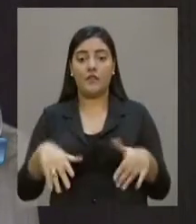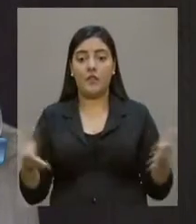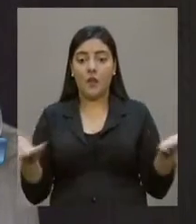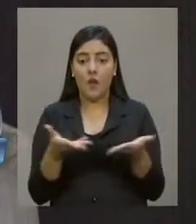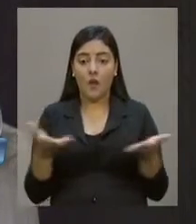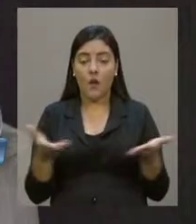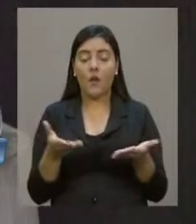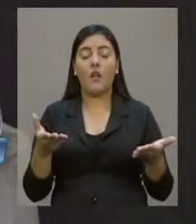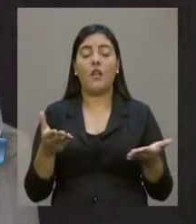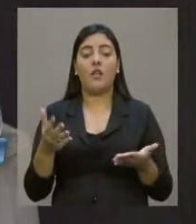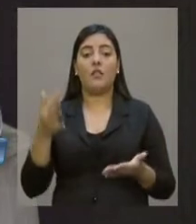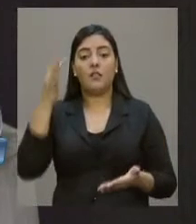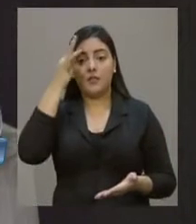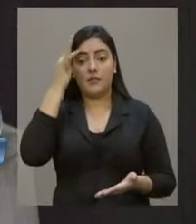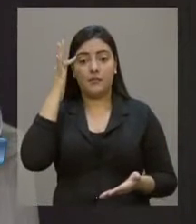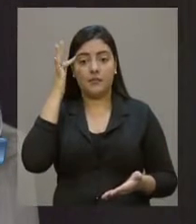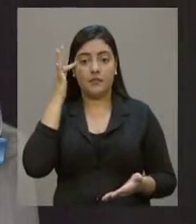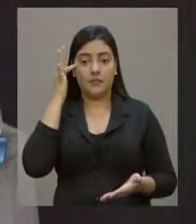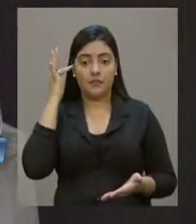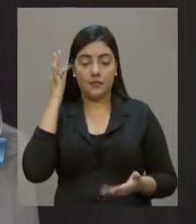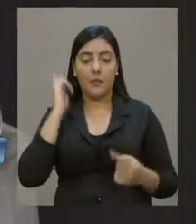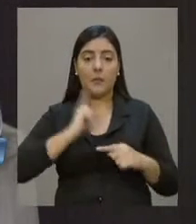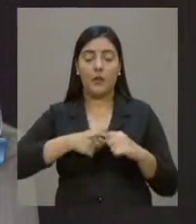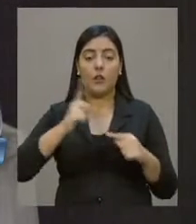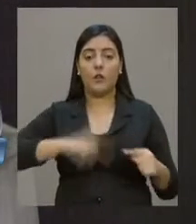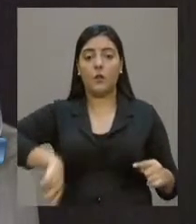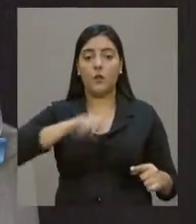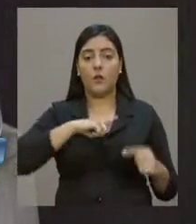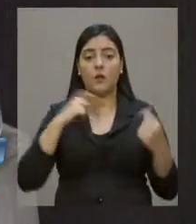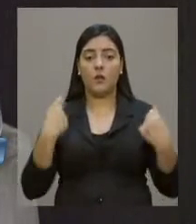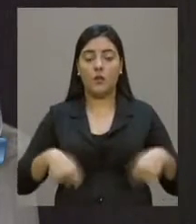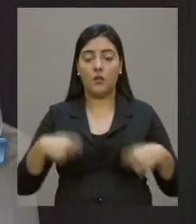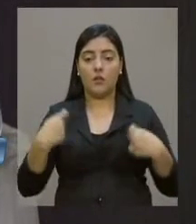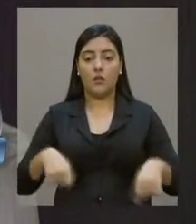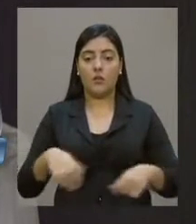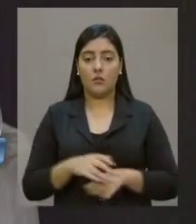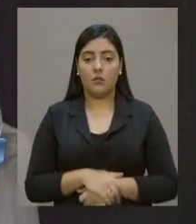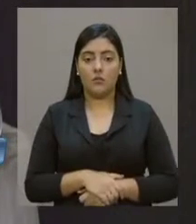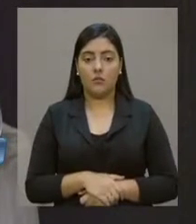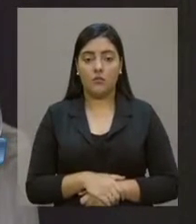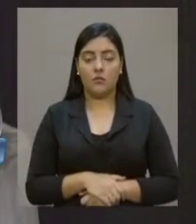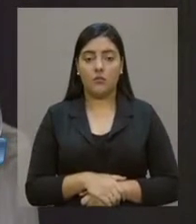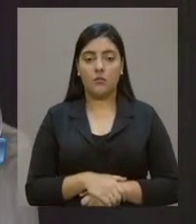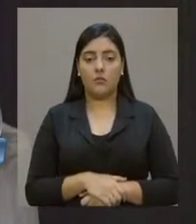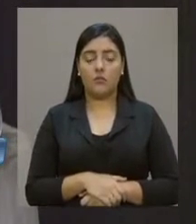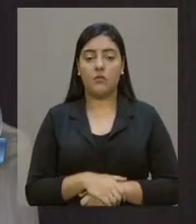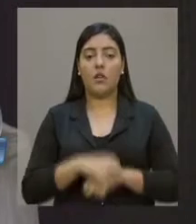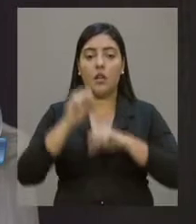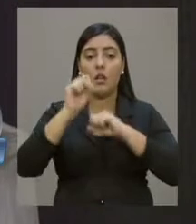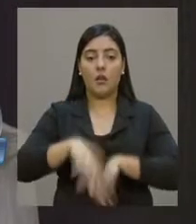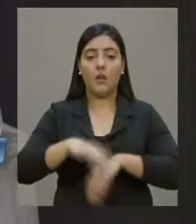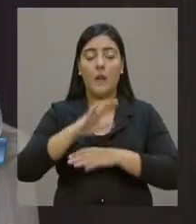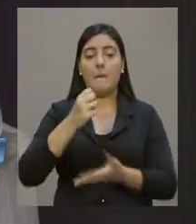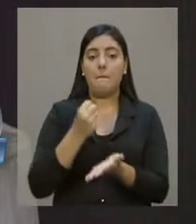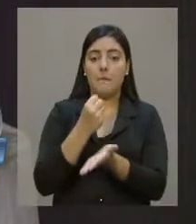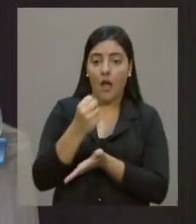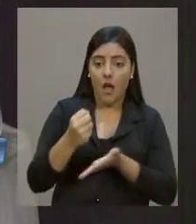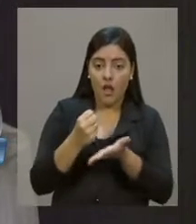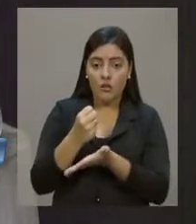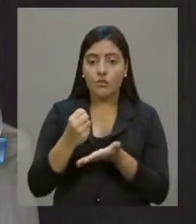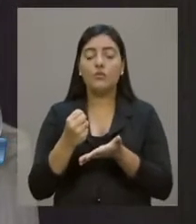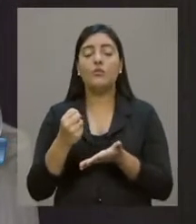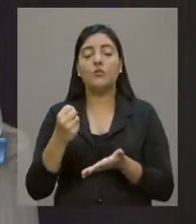deputado Fernando, porque nós precisamos defender a educação nacional em todos os níveis, né? A educação básica, a